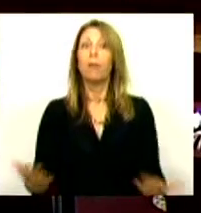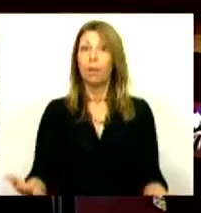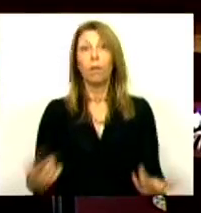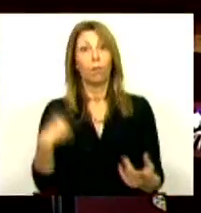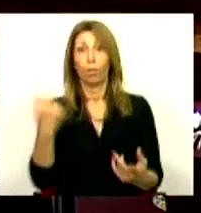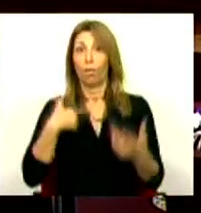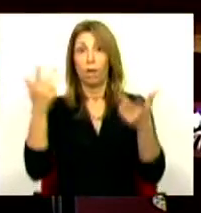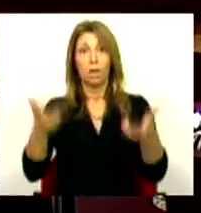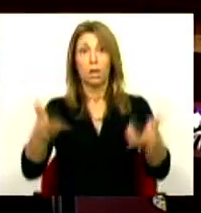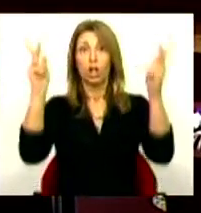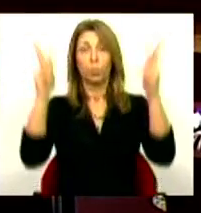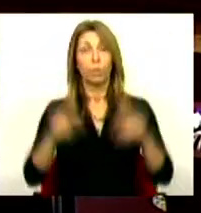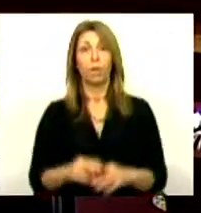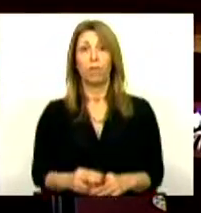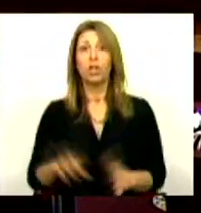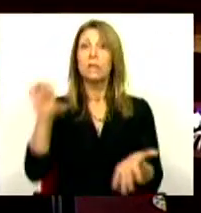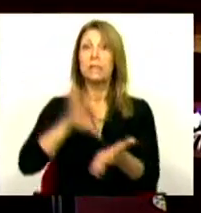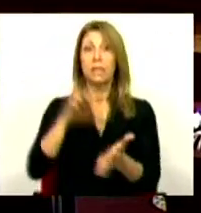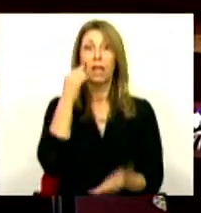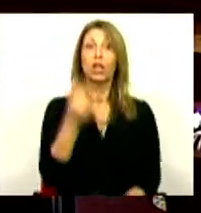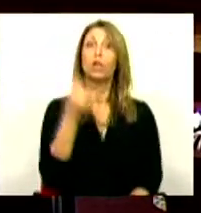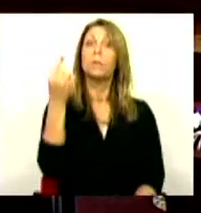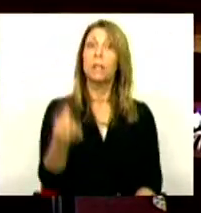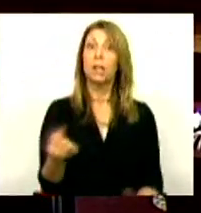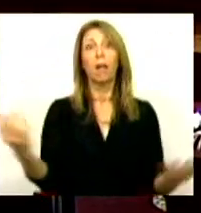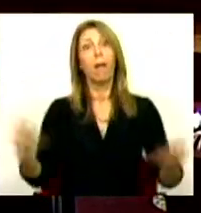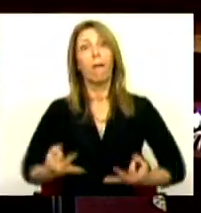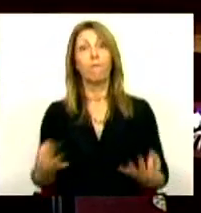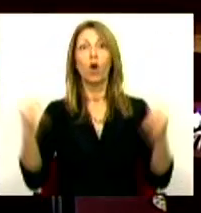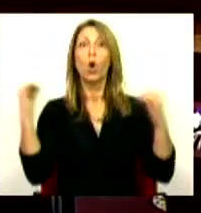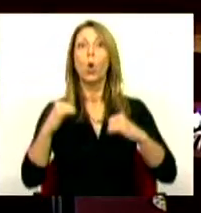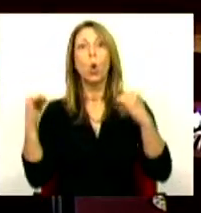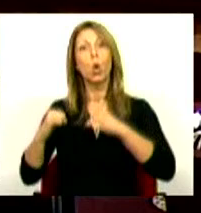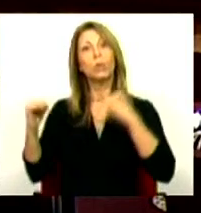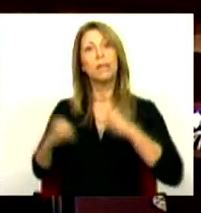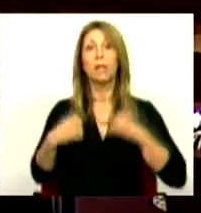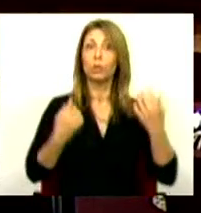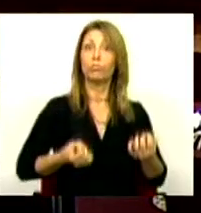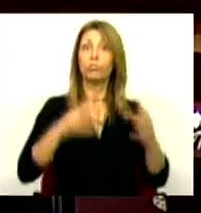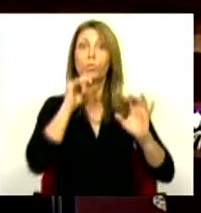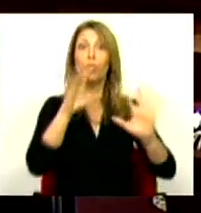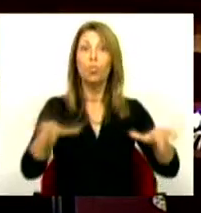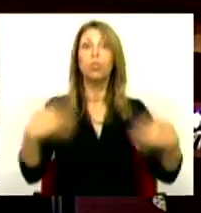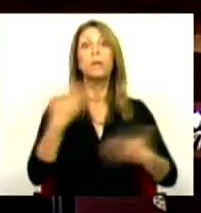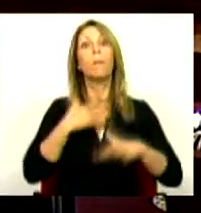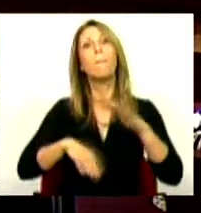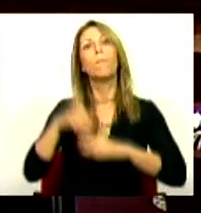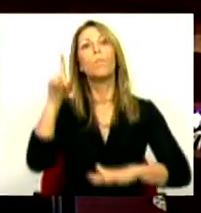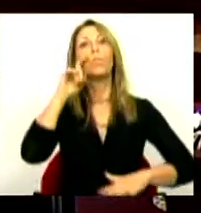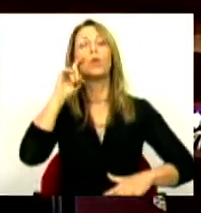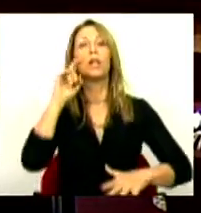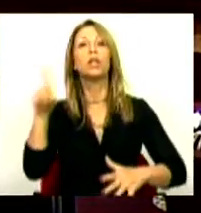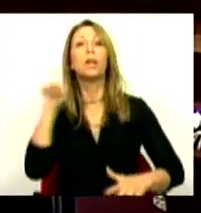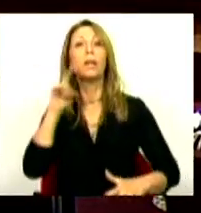disponíveis, naturalmente, para em sede de especialidade, encontrarmos o consenso possível que proteja e que garanta, acima